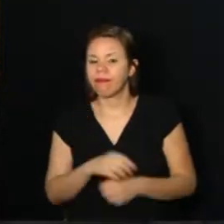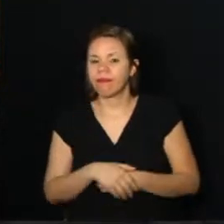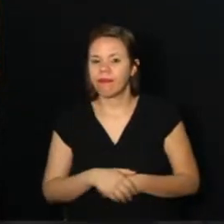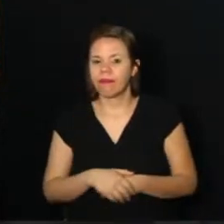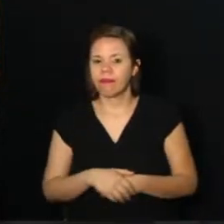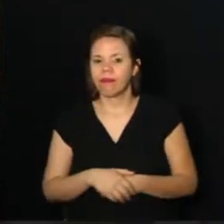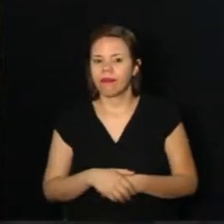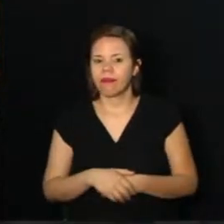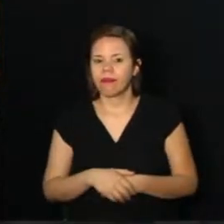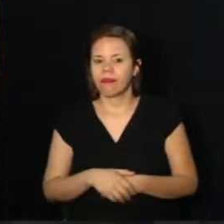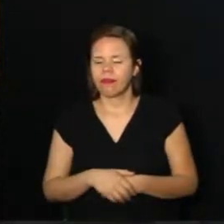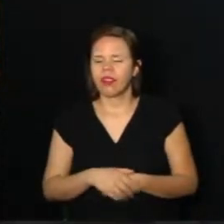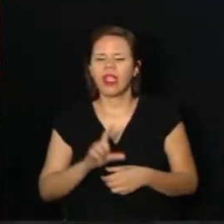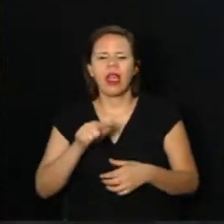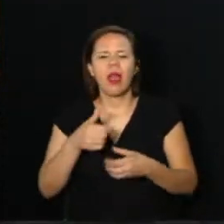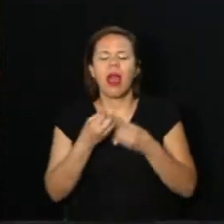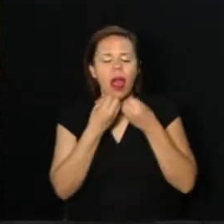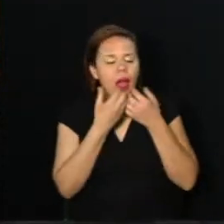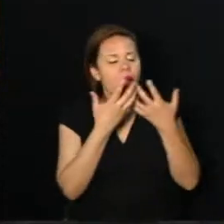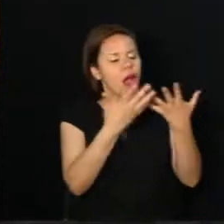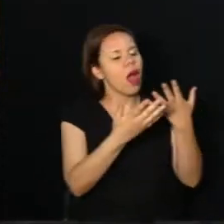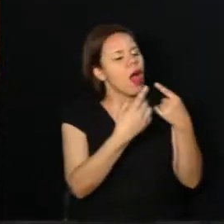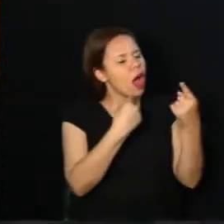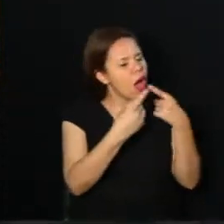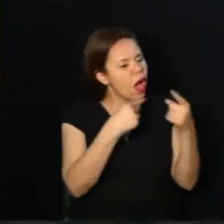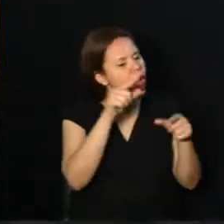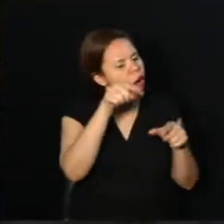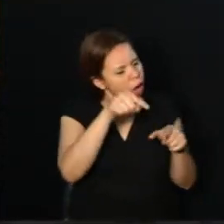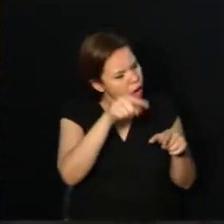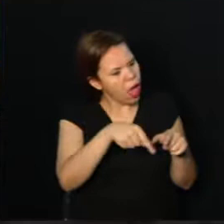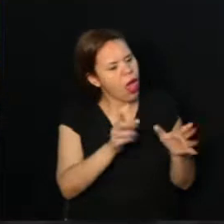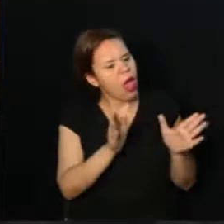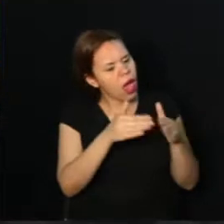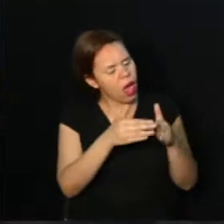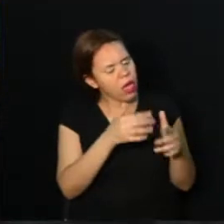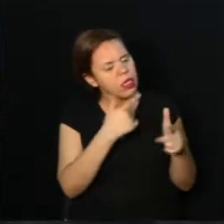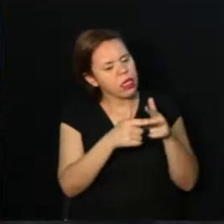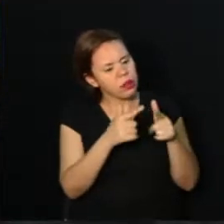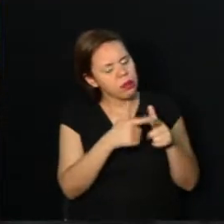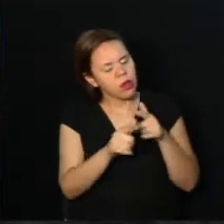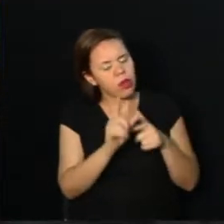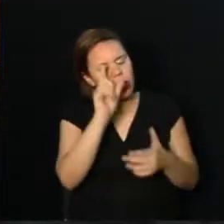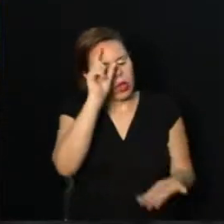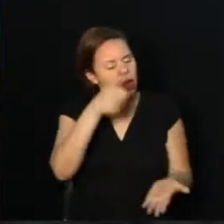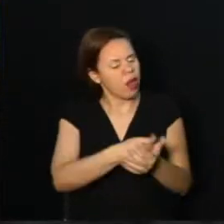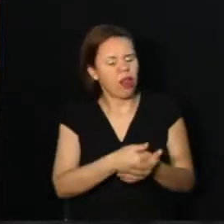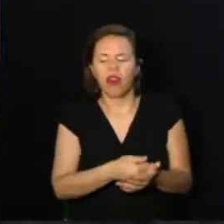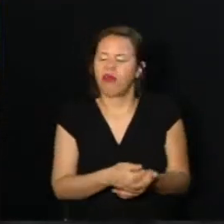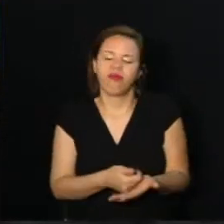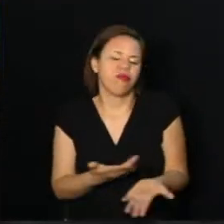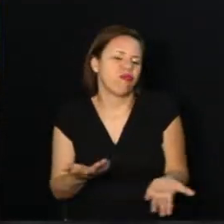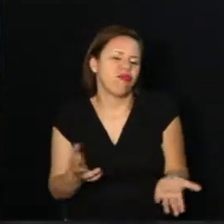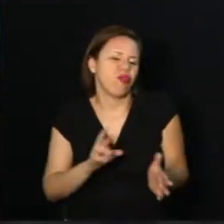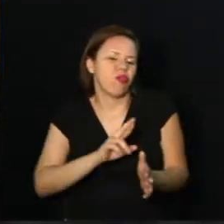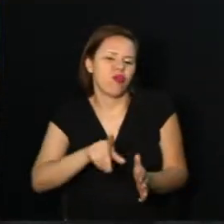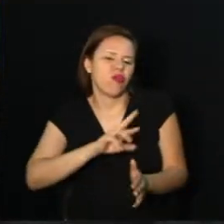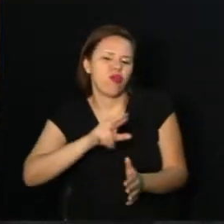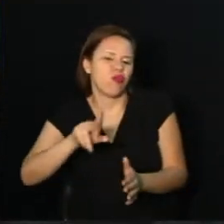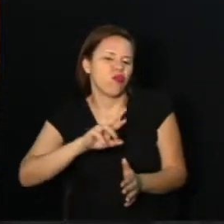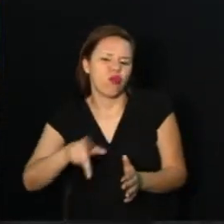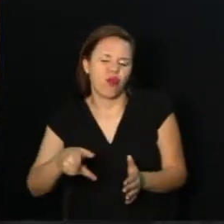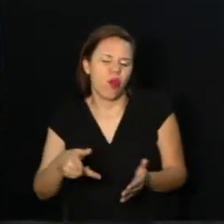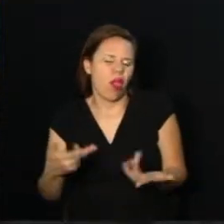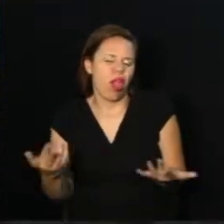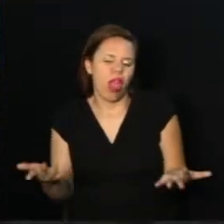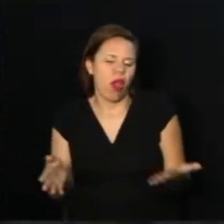a abordagem a este problema não é uma coisa banal, não é uma coisa